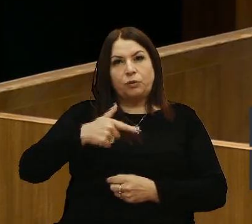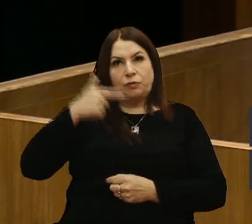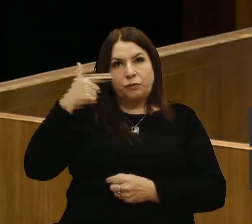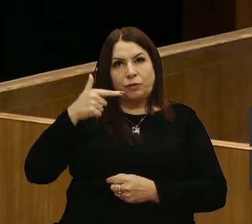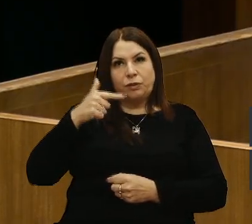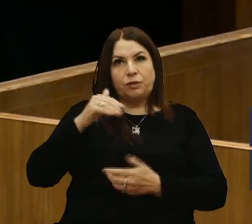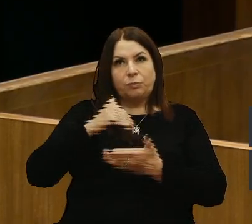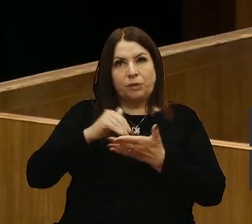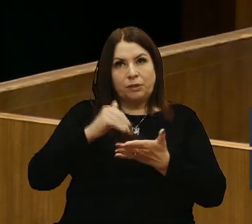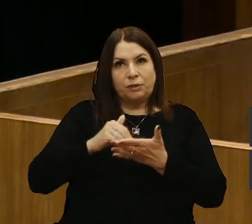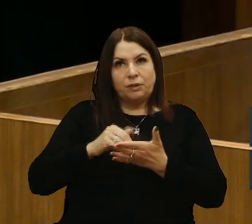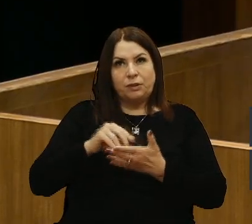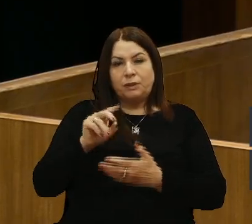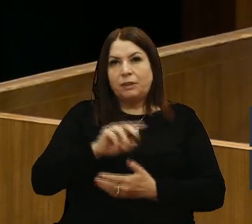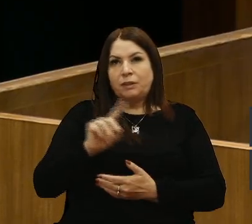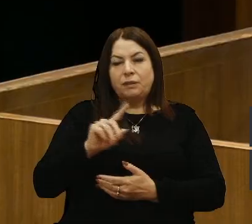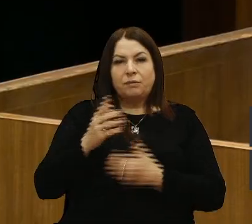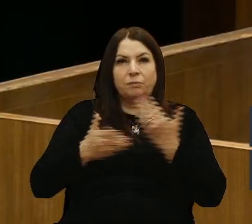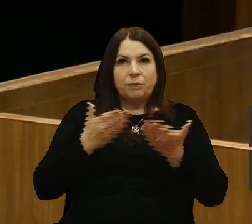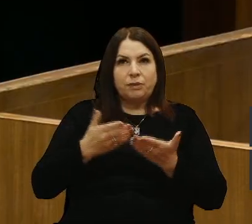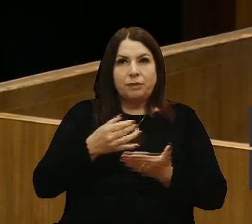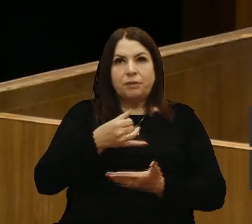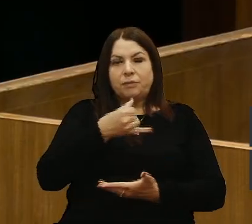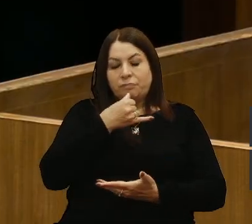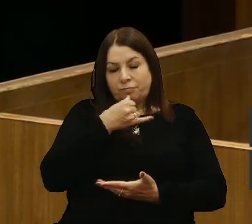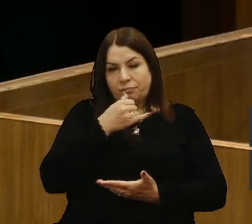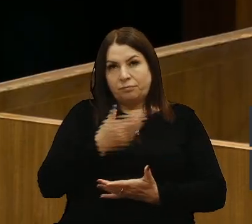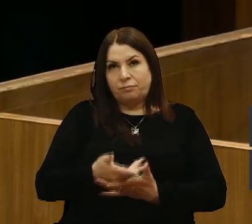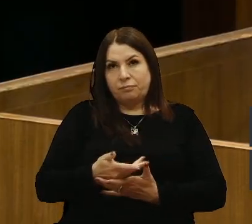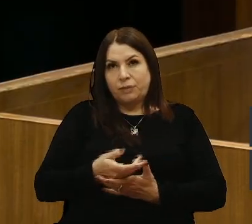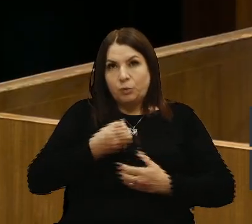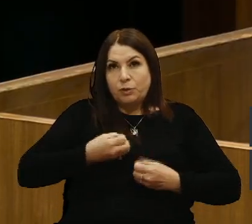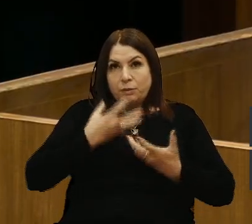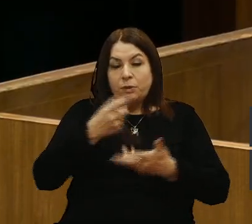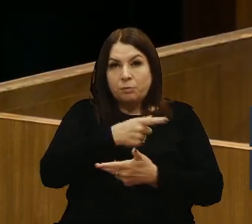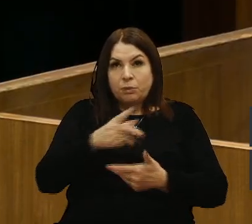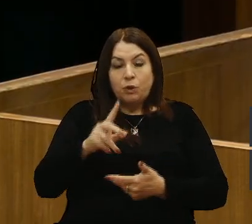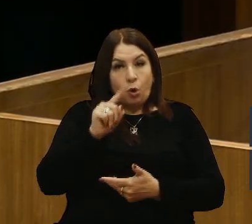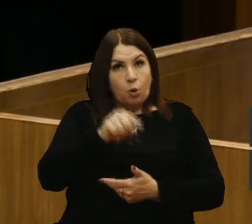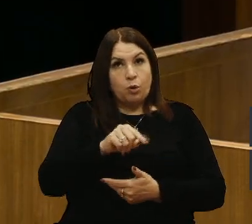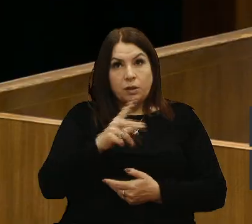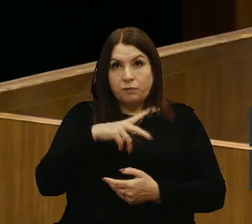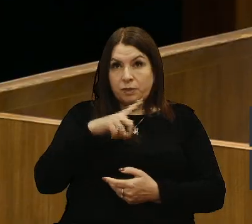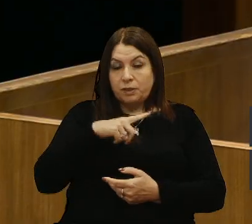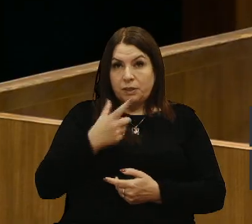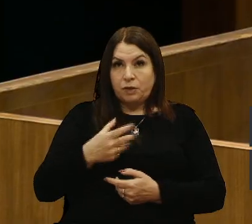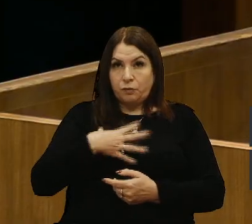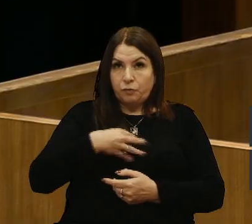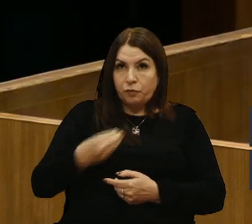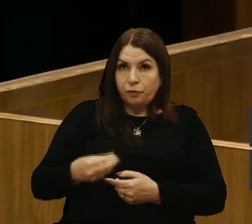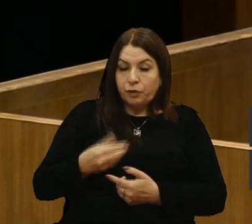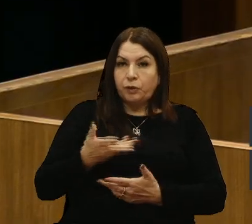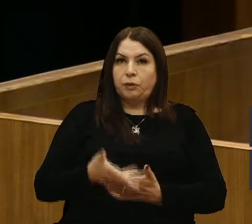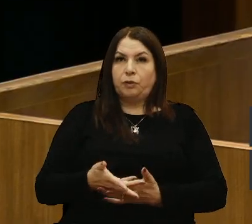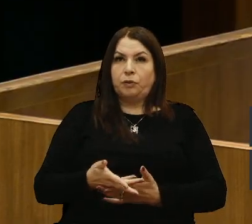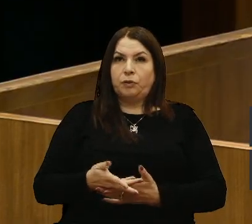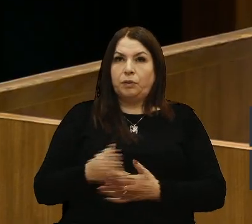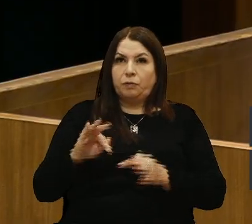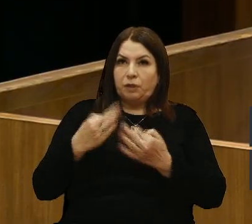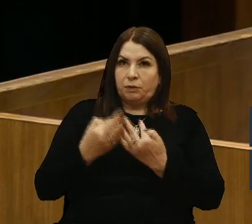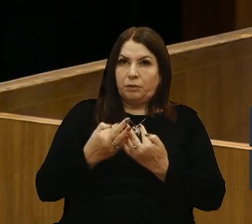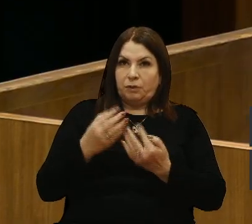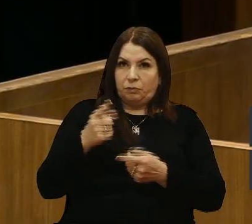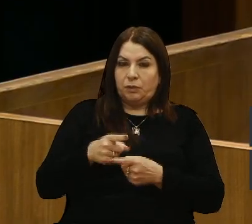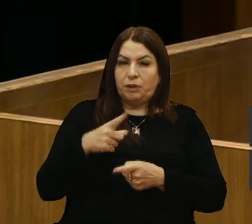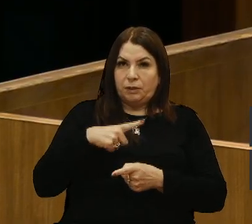liguei para o secretário. E nenhum me atendeu, infelizmente. Eu ia desabafar com eles, eu ia dizer, olha, se vocês têm algum filho, se vocês têm na família alguém que